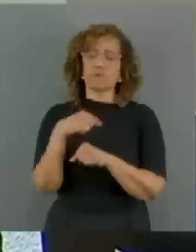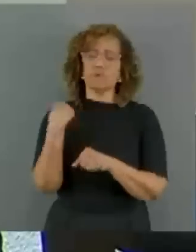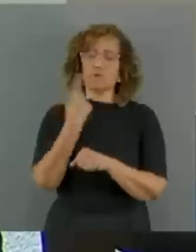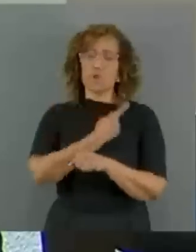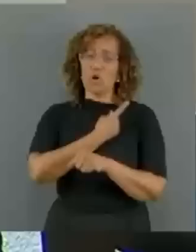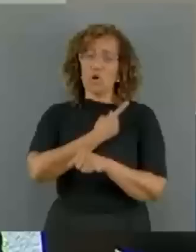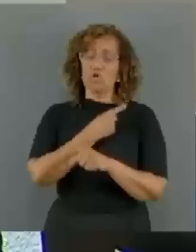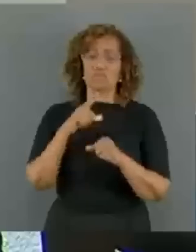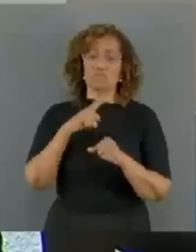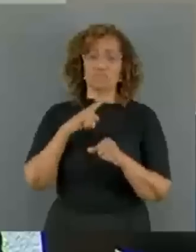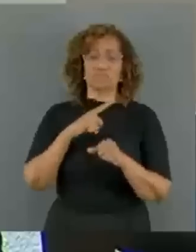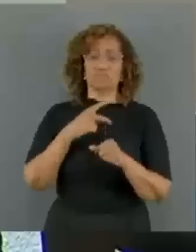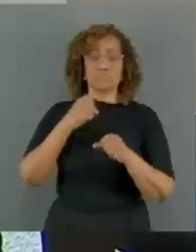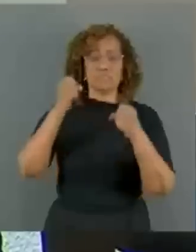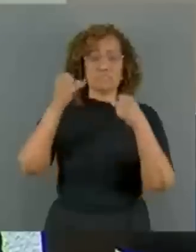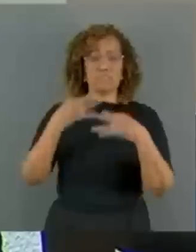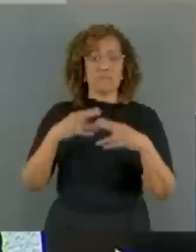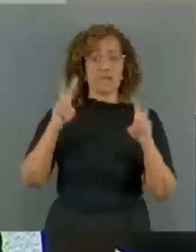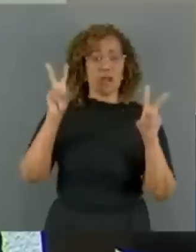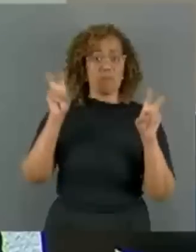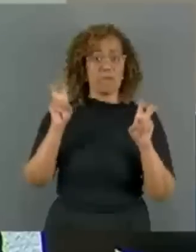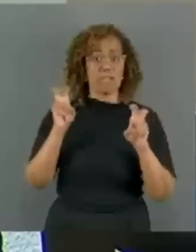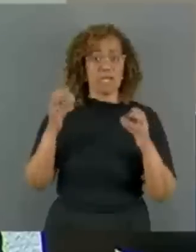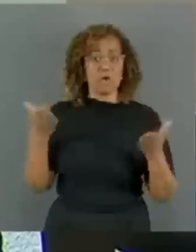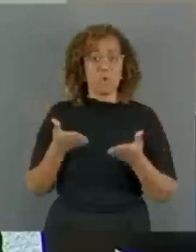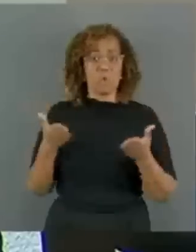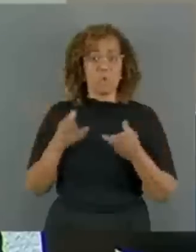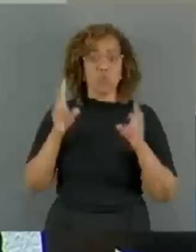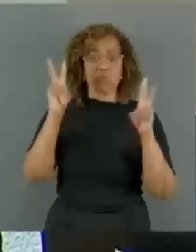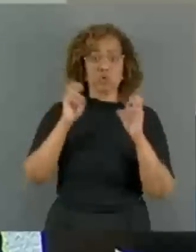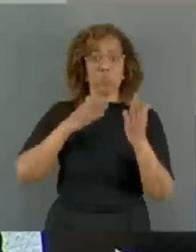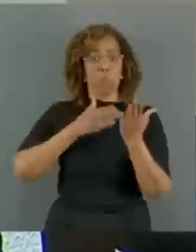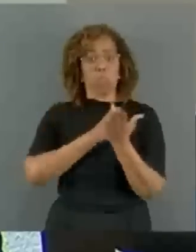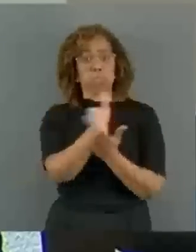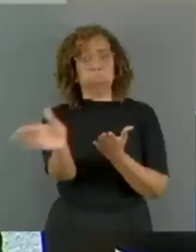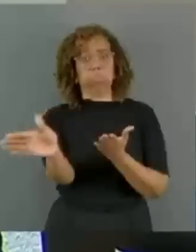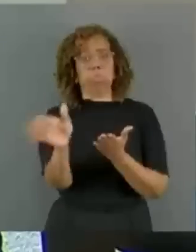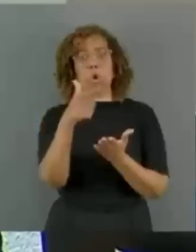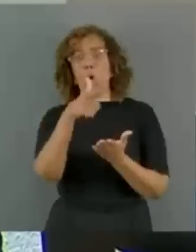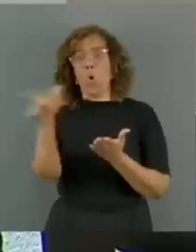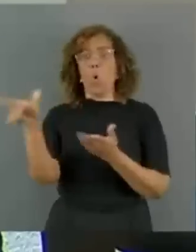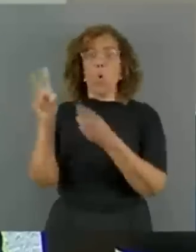uma matéria e o assunto descambou para outro assunto.